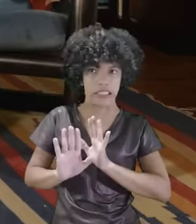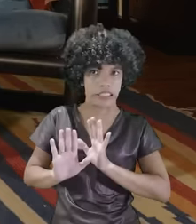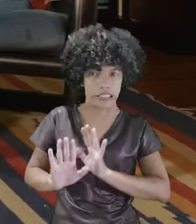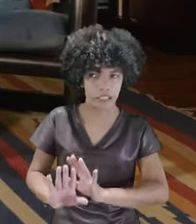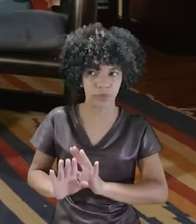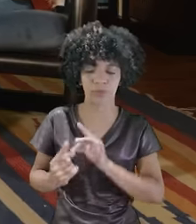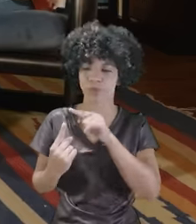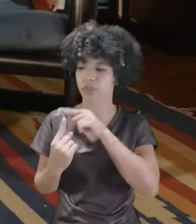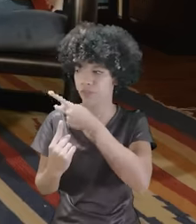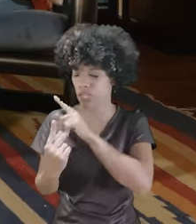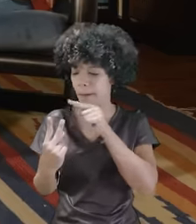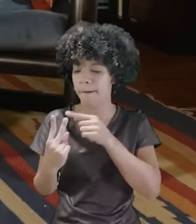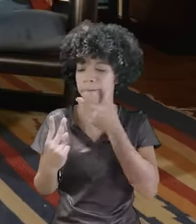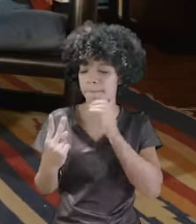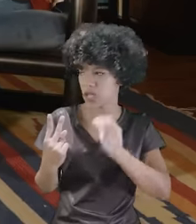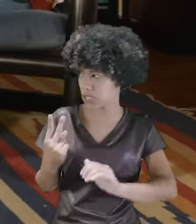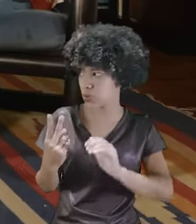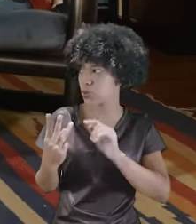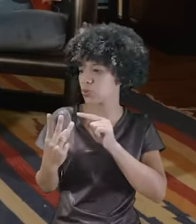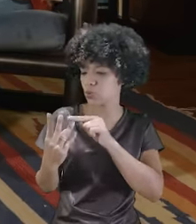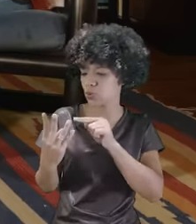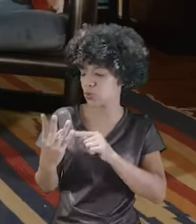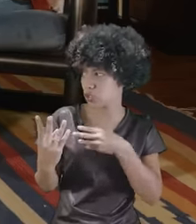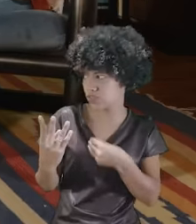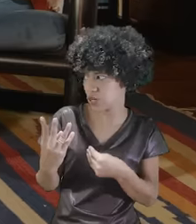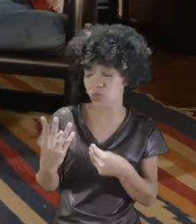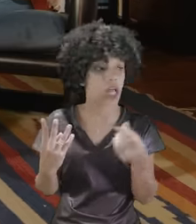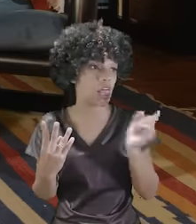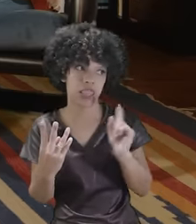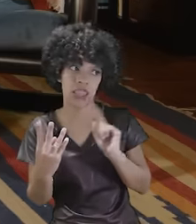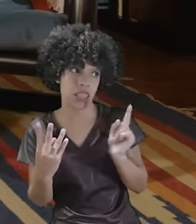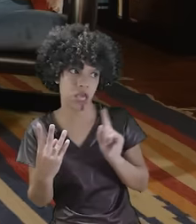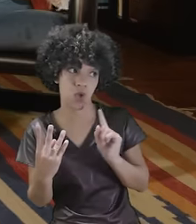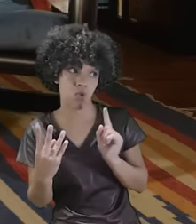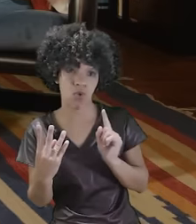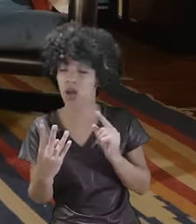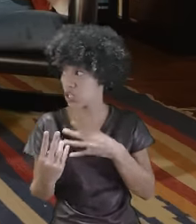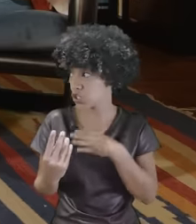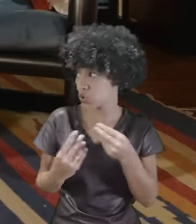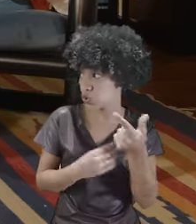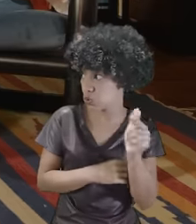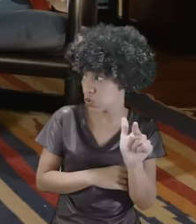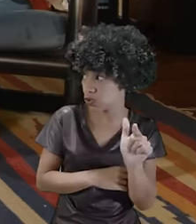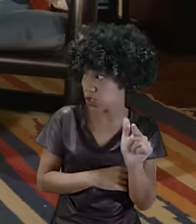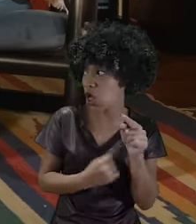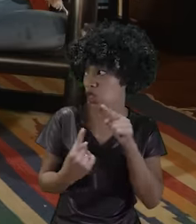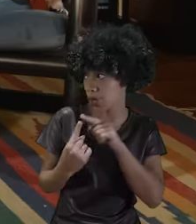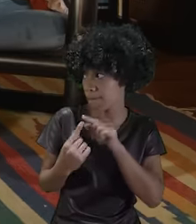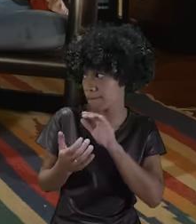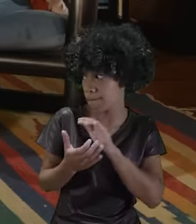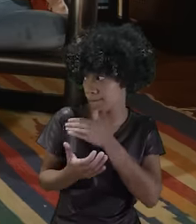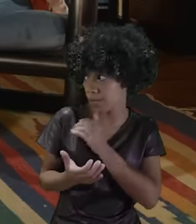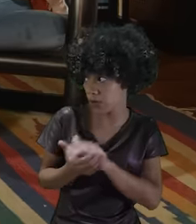vê então você o seu marido o céu e dois filhos não se eu tinha ficaram minhas outras filhas não